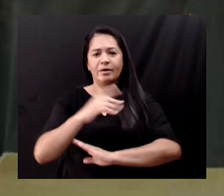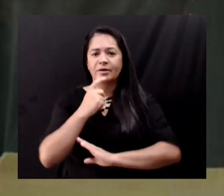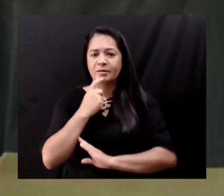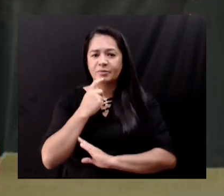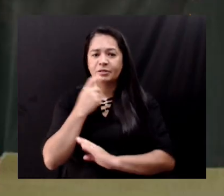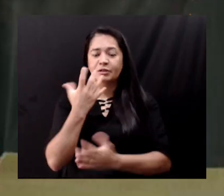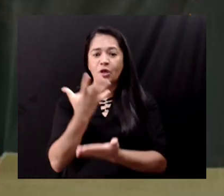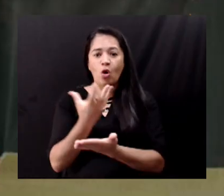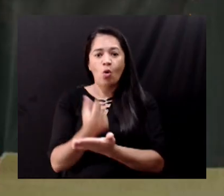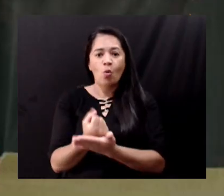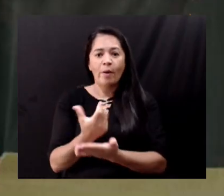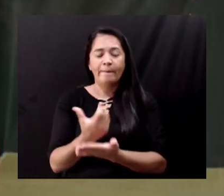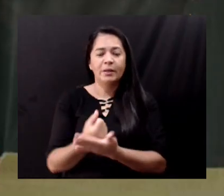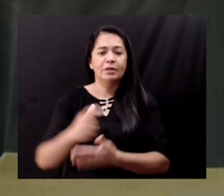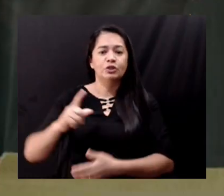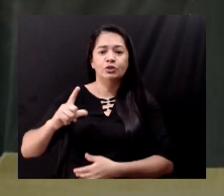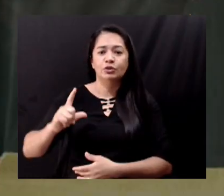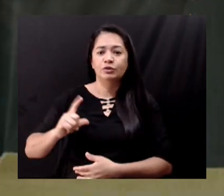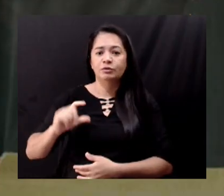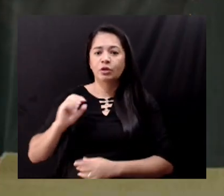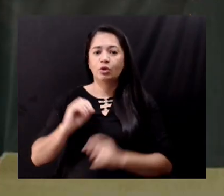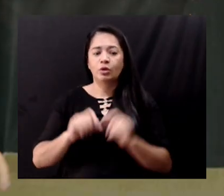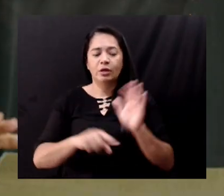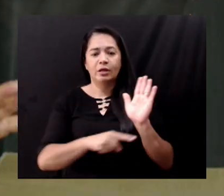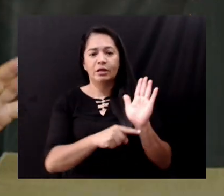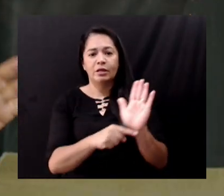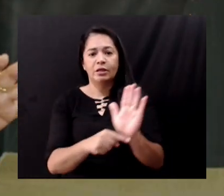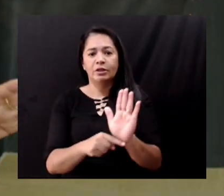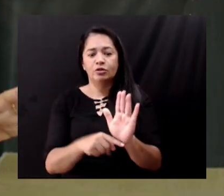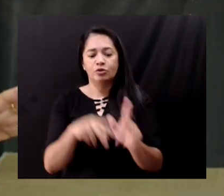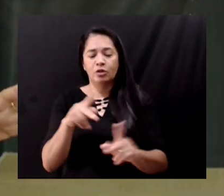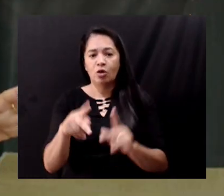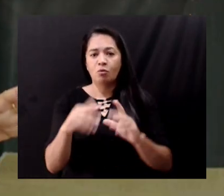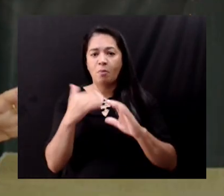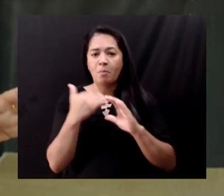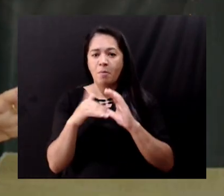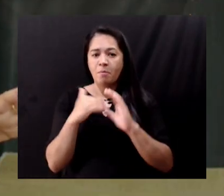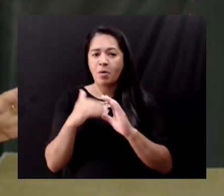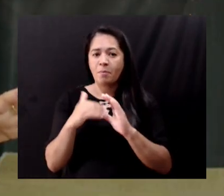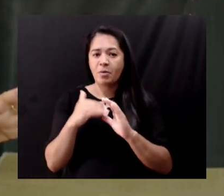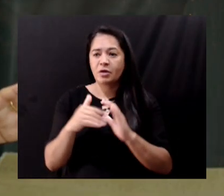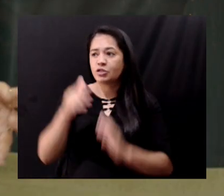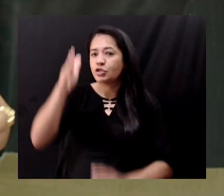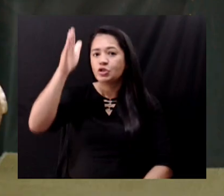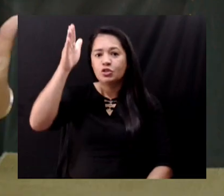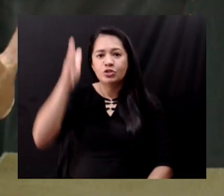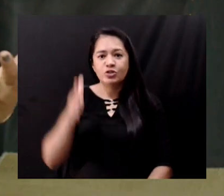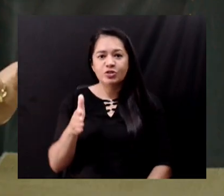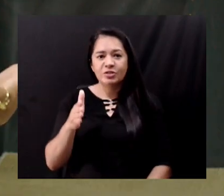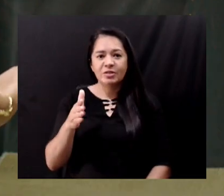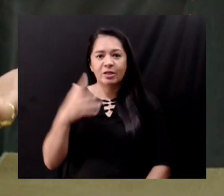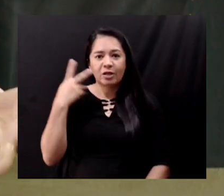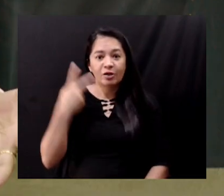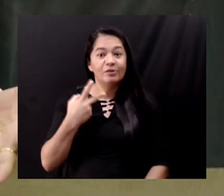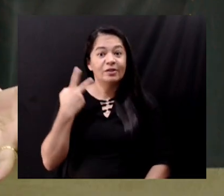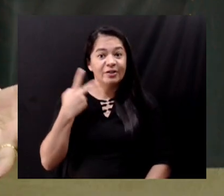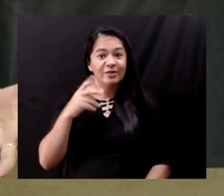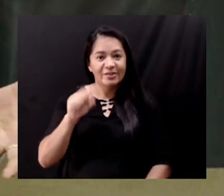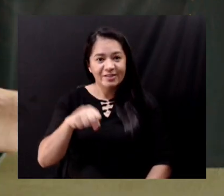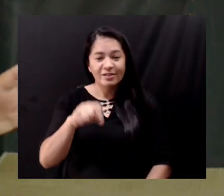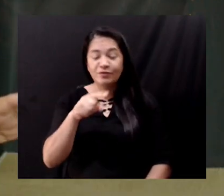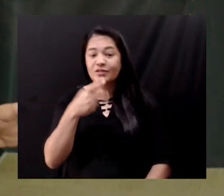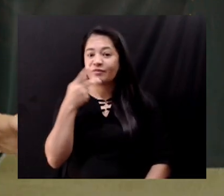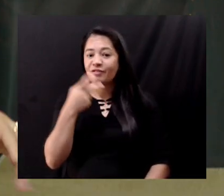ajuda a população a enviar demandas de serviços diretamente aos vereadores da Câmara. Você vai falar diretamente